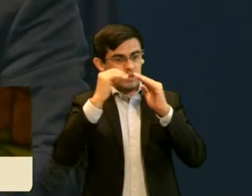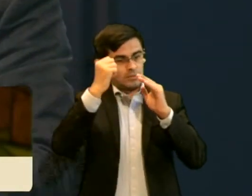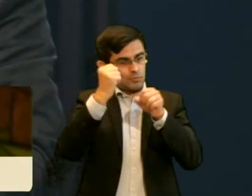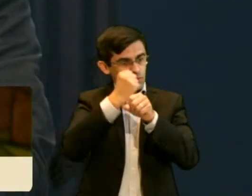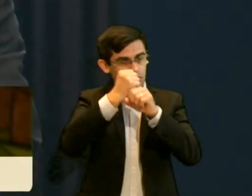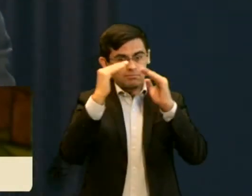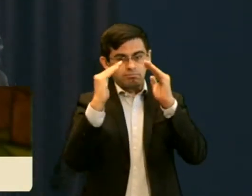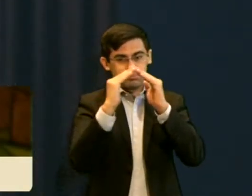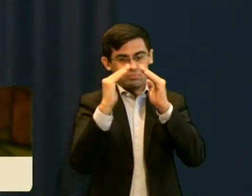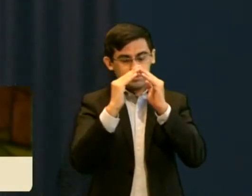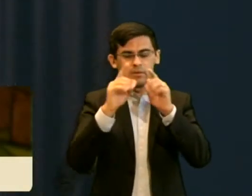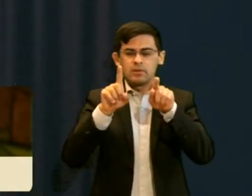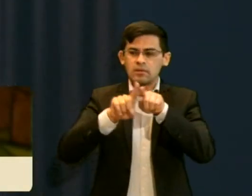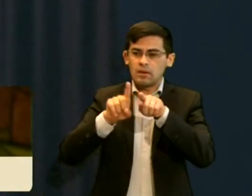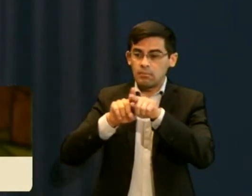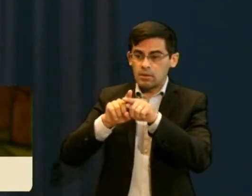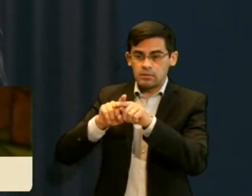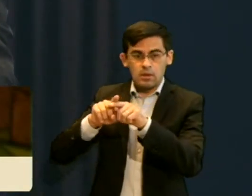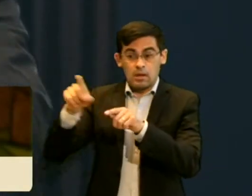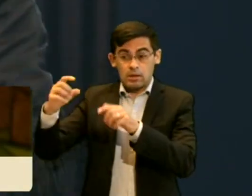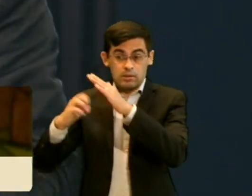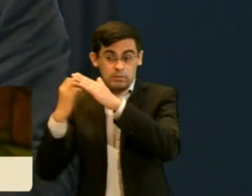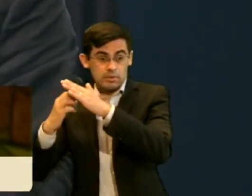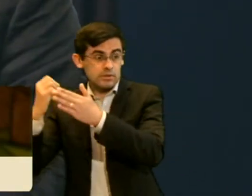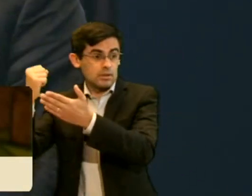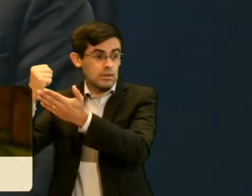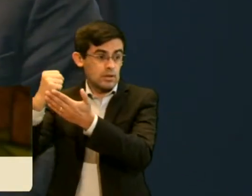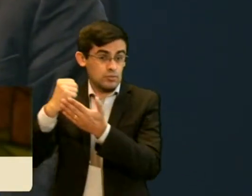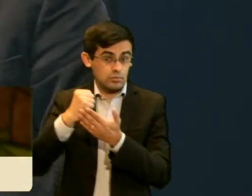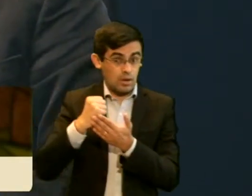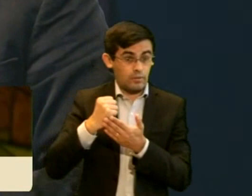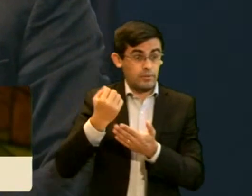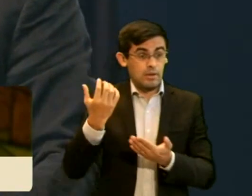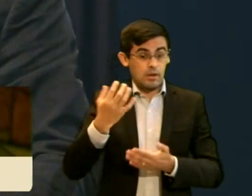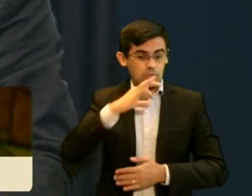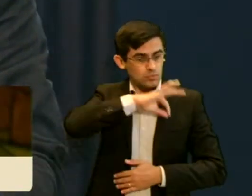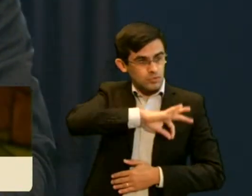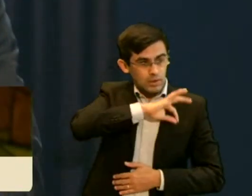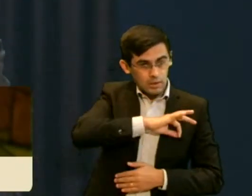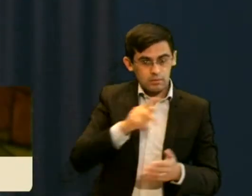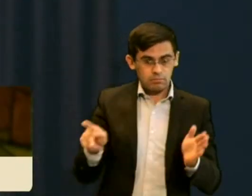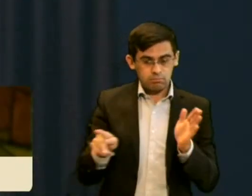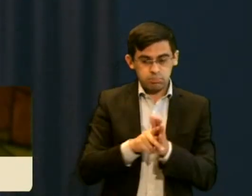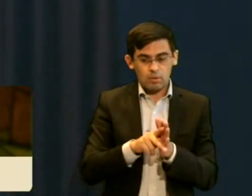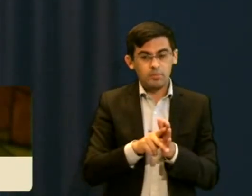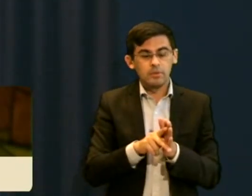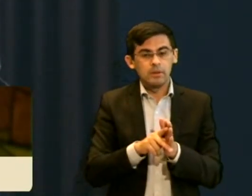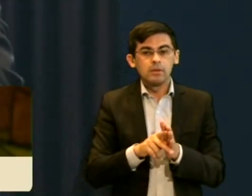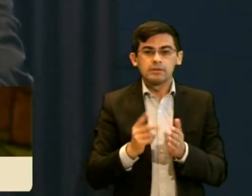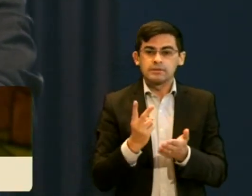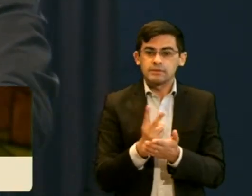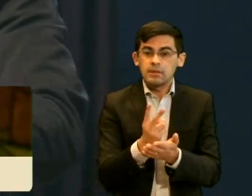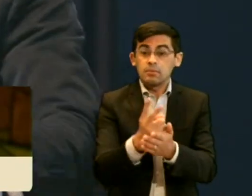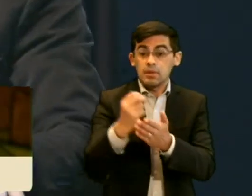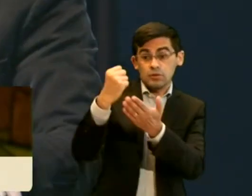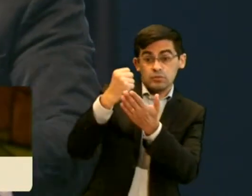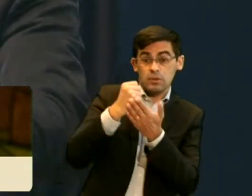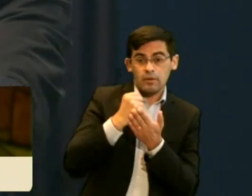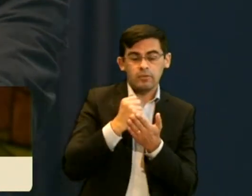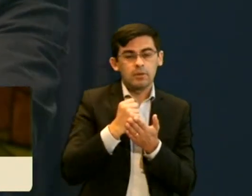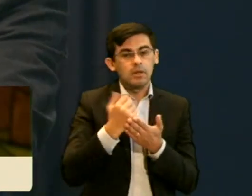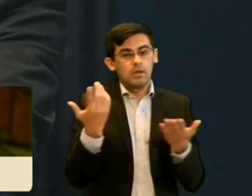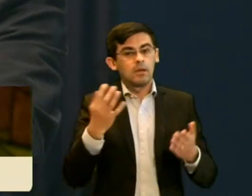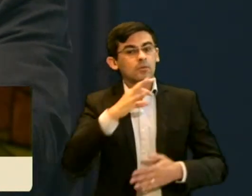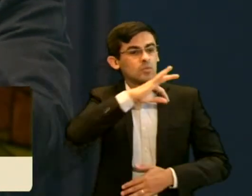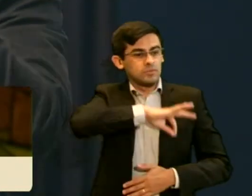dele. Ele é um missionário americano, com um valor ali que dava para